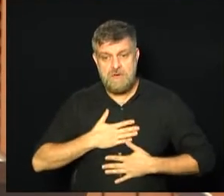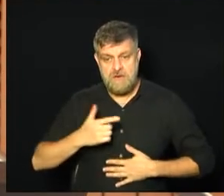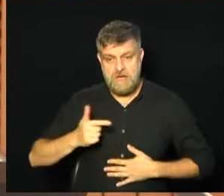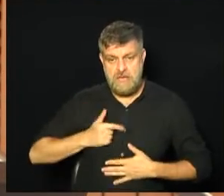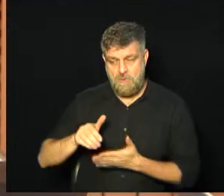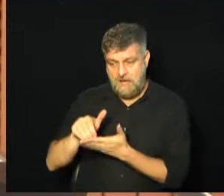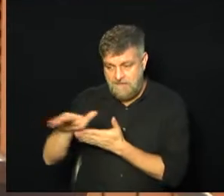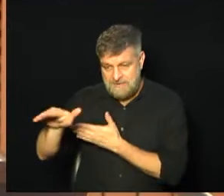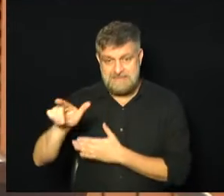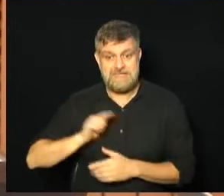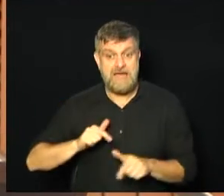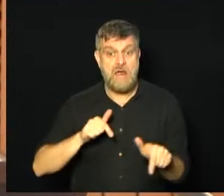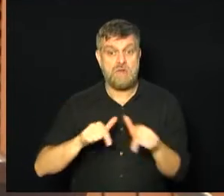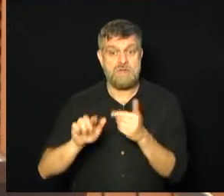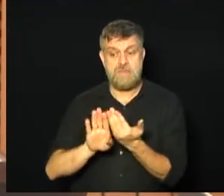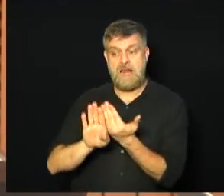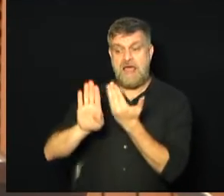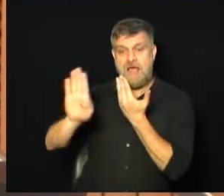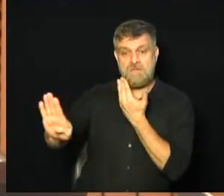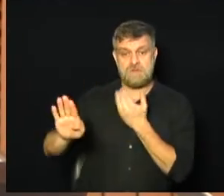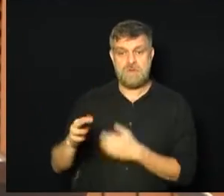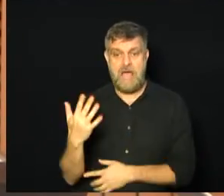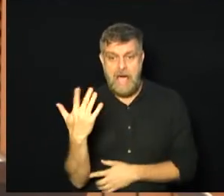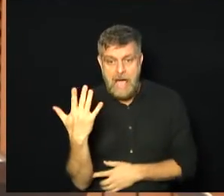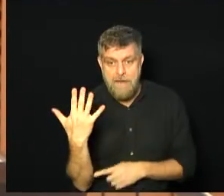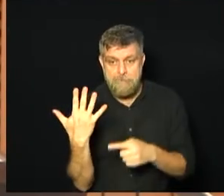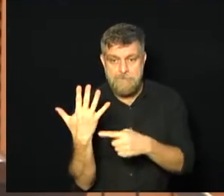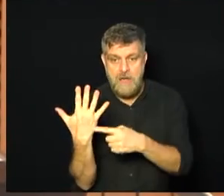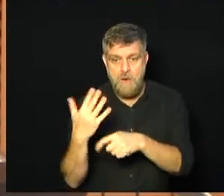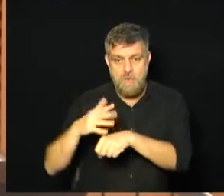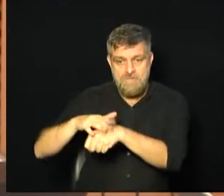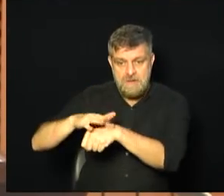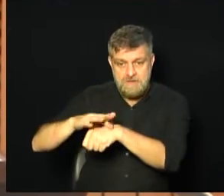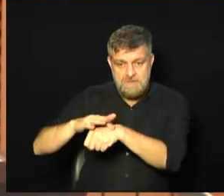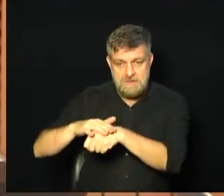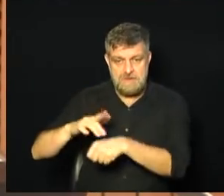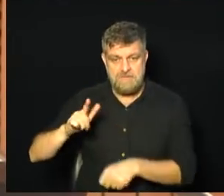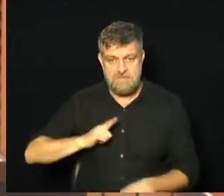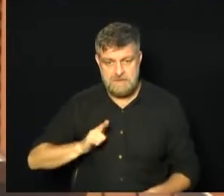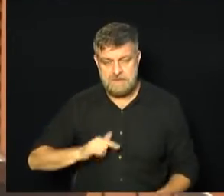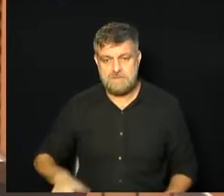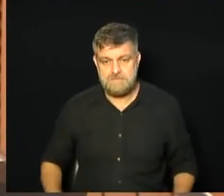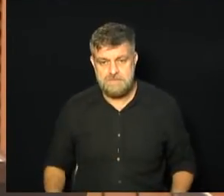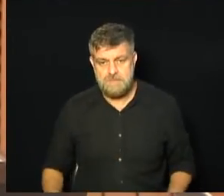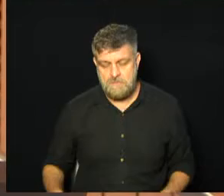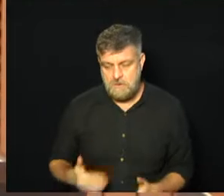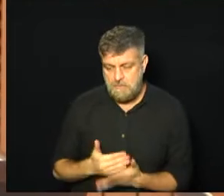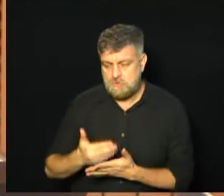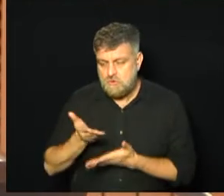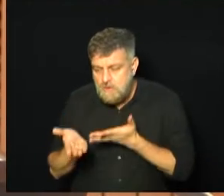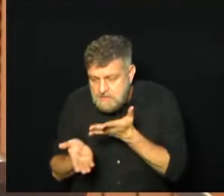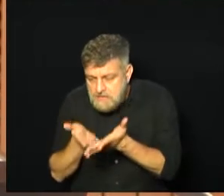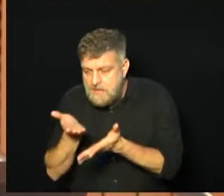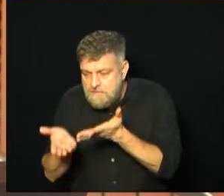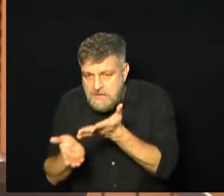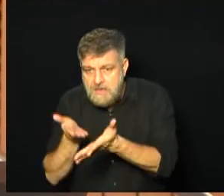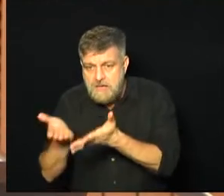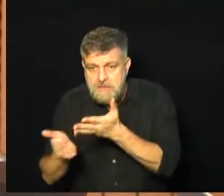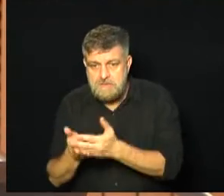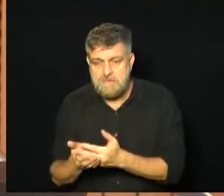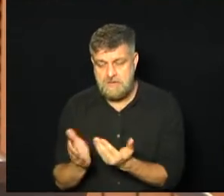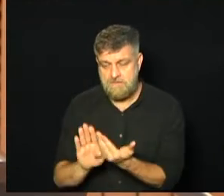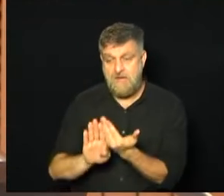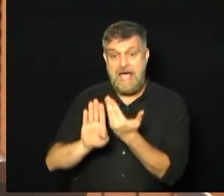lesão na mão que ela tinha, ela foi aceita, começou o tratamento, né, foi aceito o afastamento dela